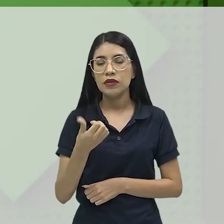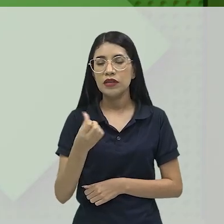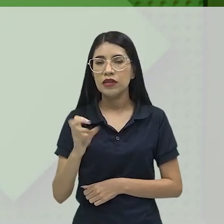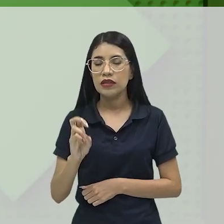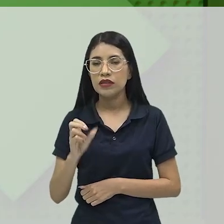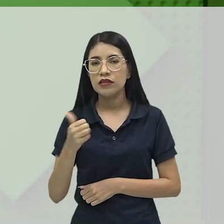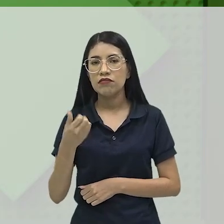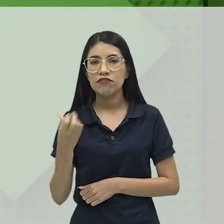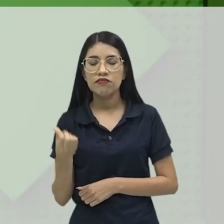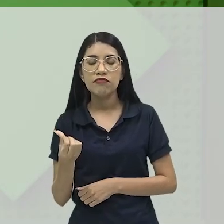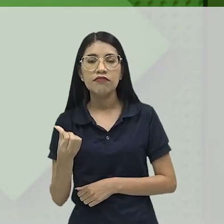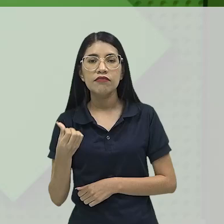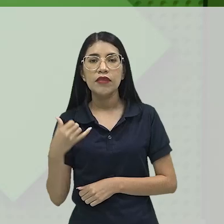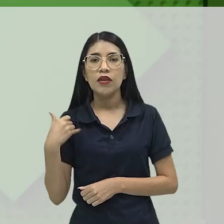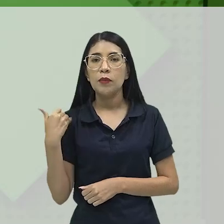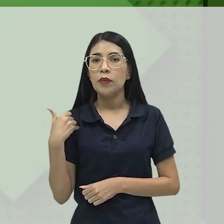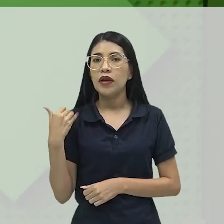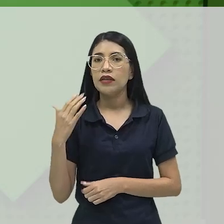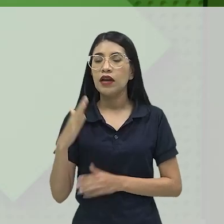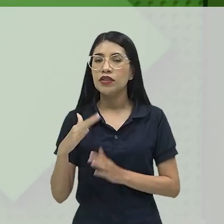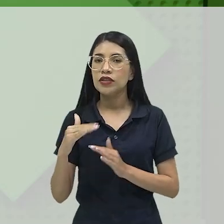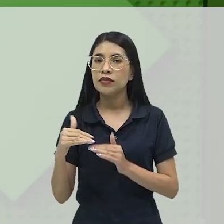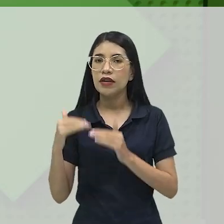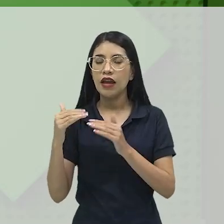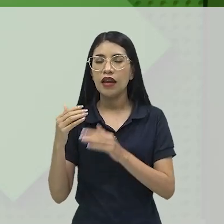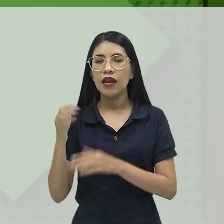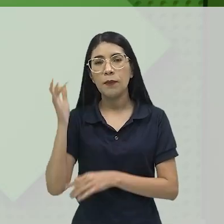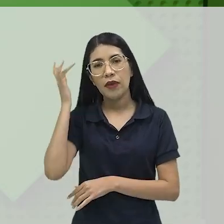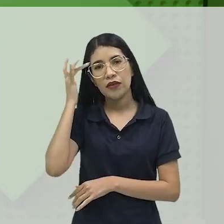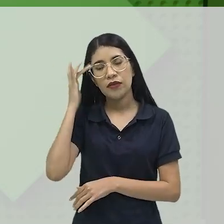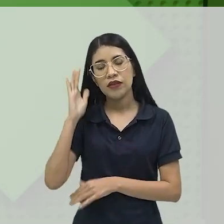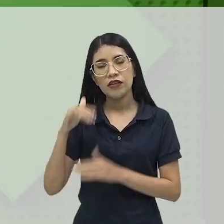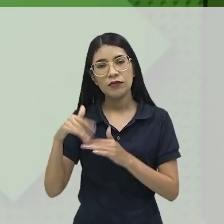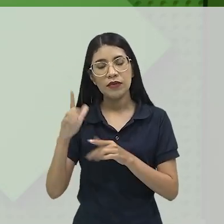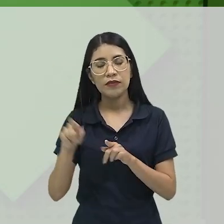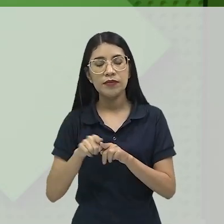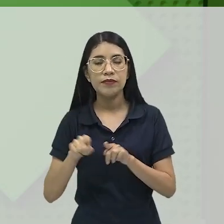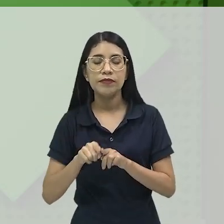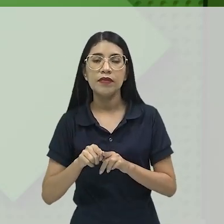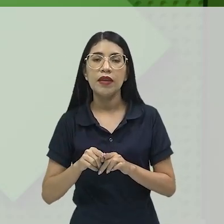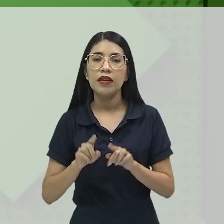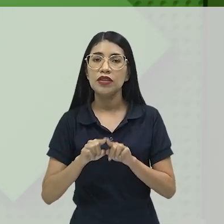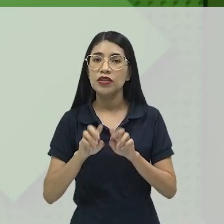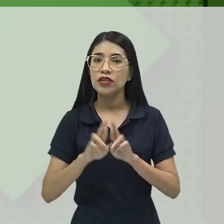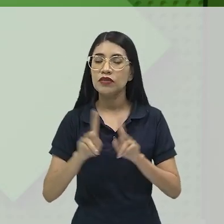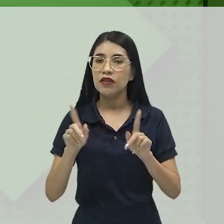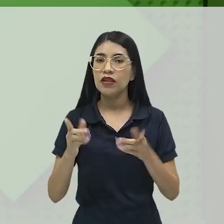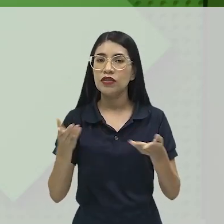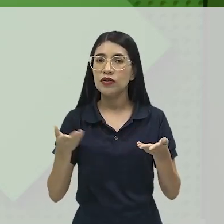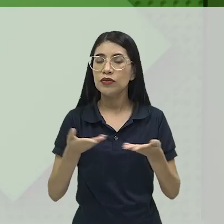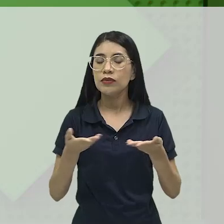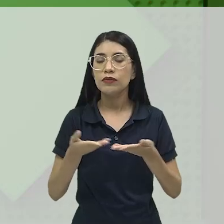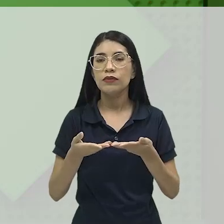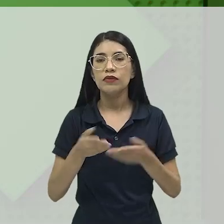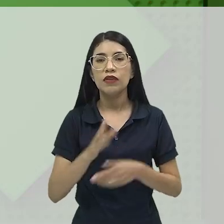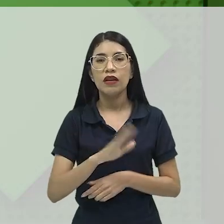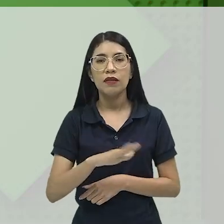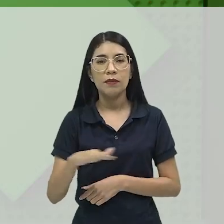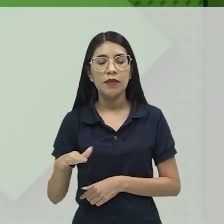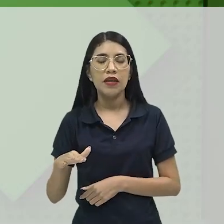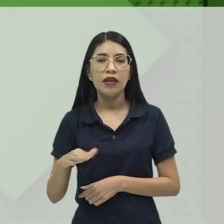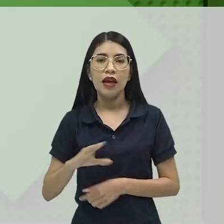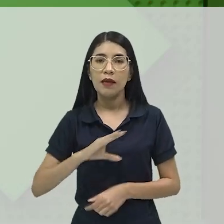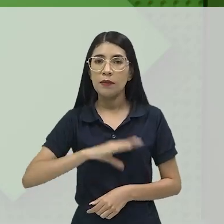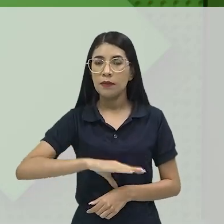16 anos, ou seja, já numa idade um pouco mais velha. Diferente das gerações atuais, que muitas vezes a menina tem a